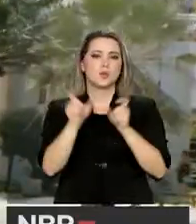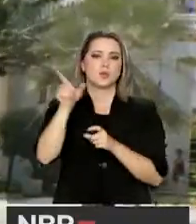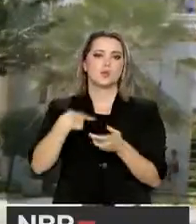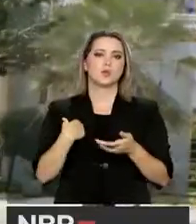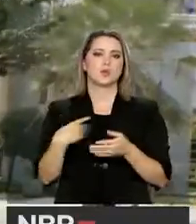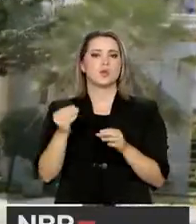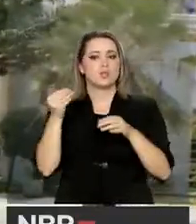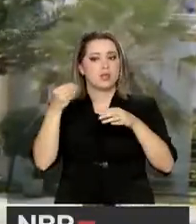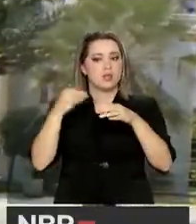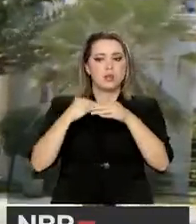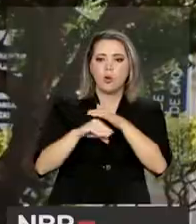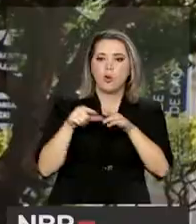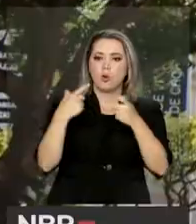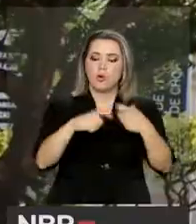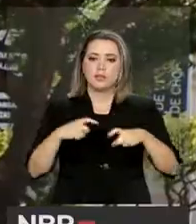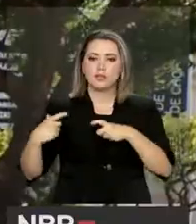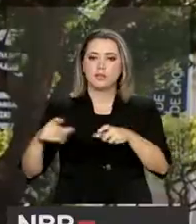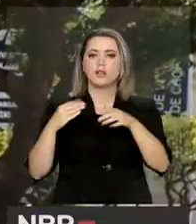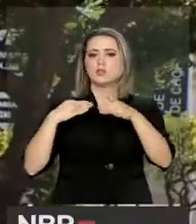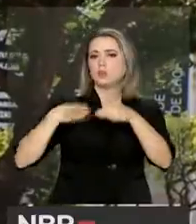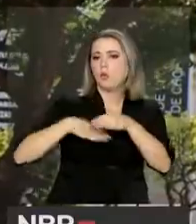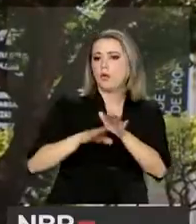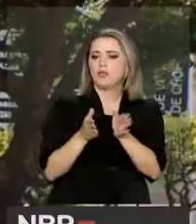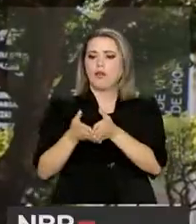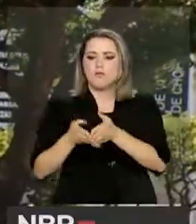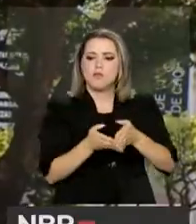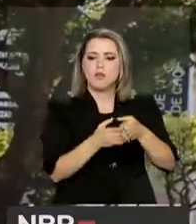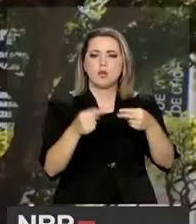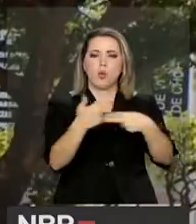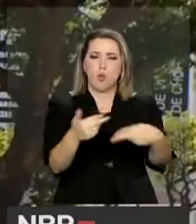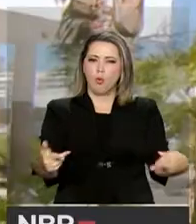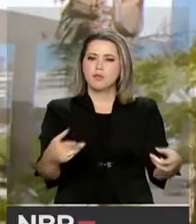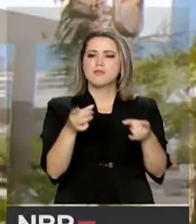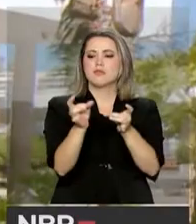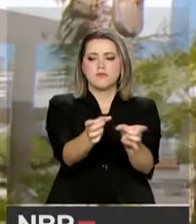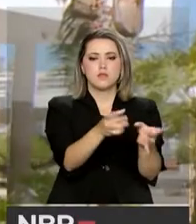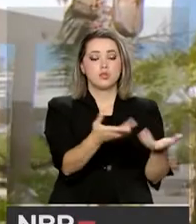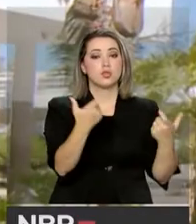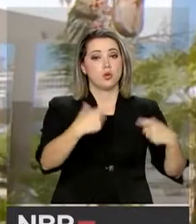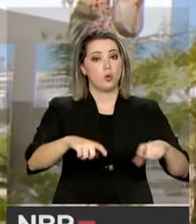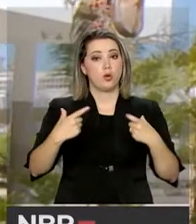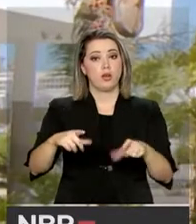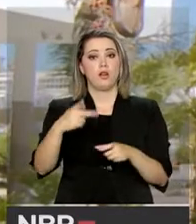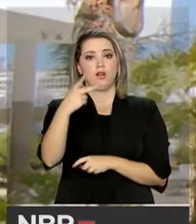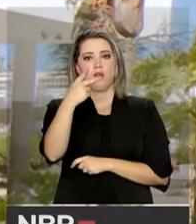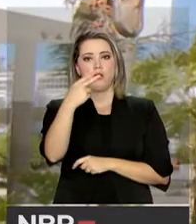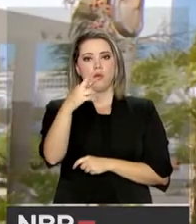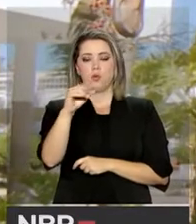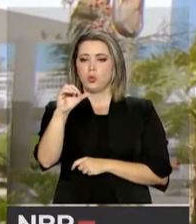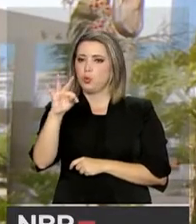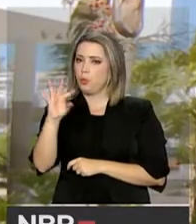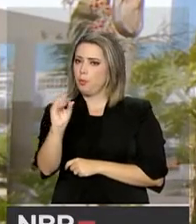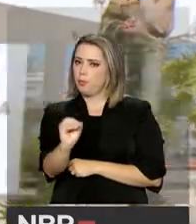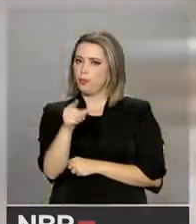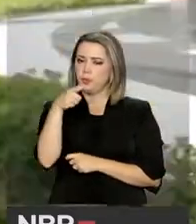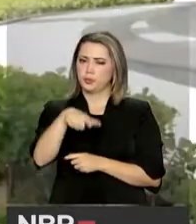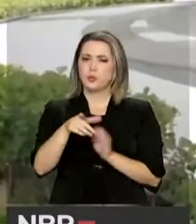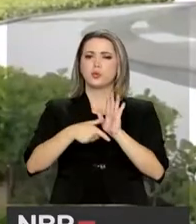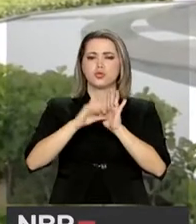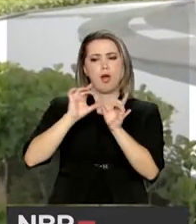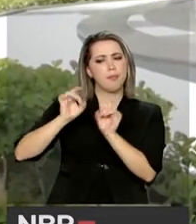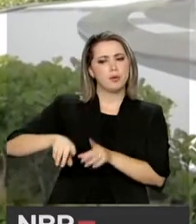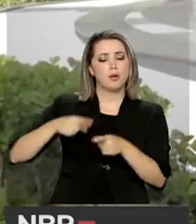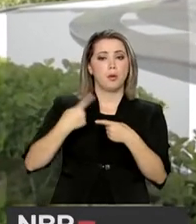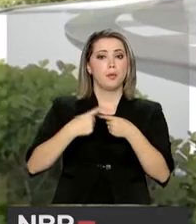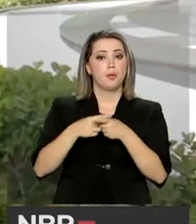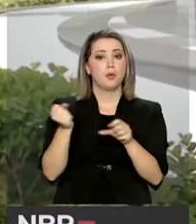guardavam as jangadas, onde se guardavam mercadorias, entendeu? A área portuária de Fortaleza, que foi abandonada como região portuária porque